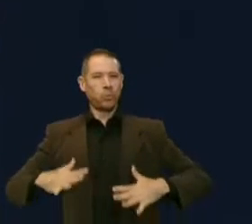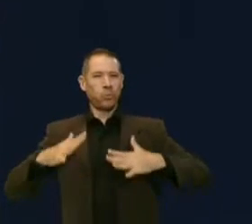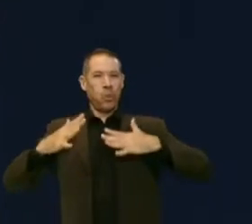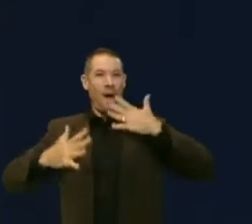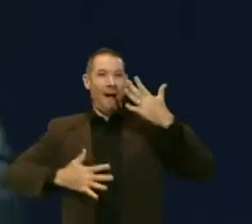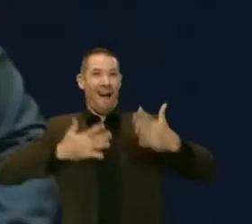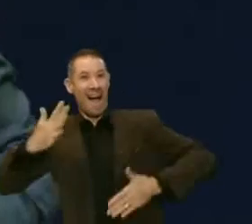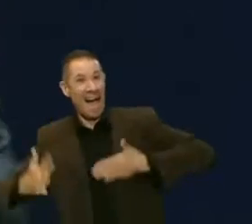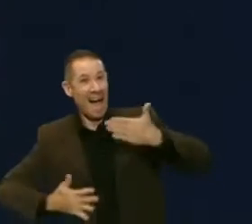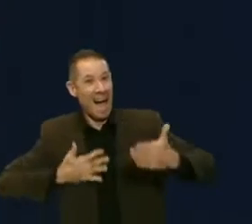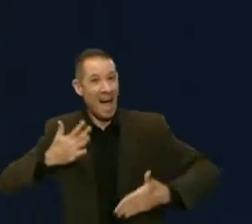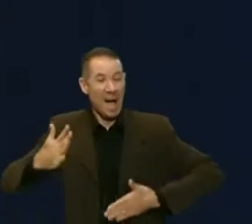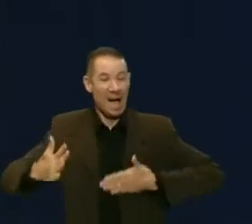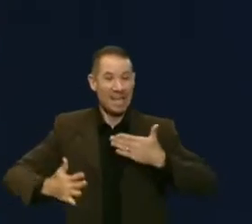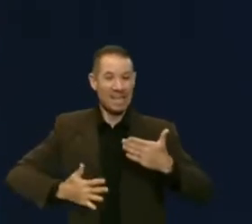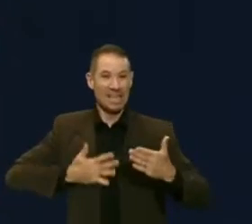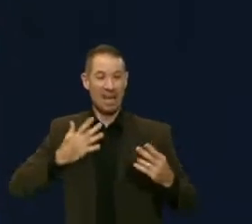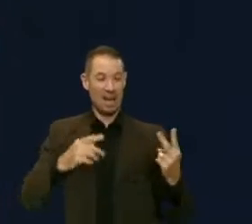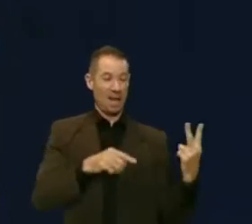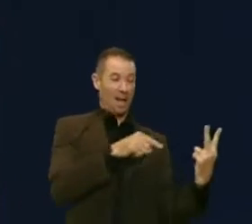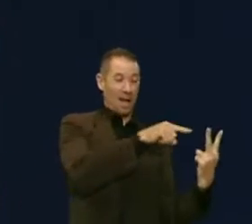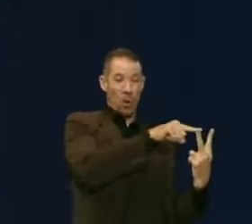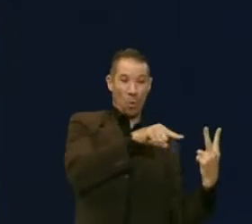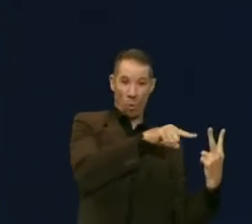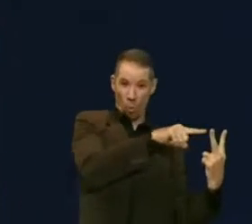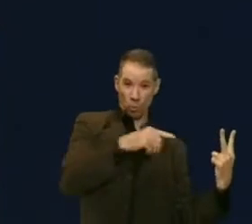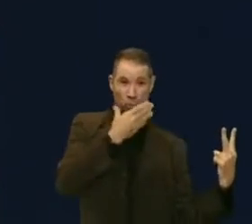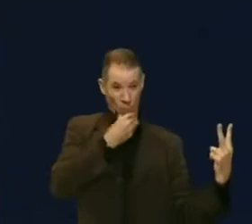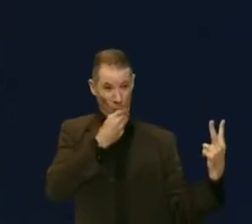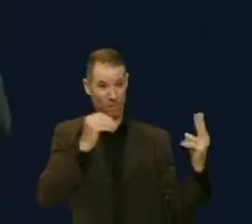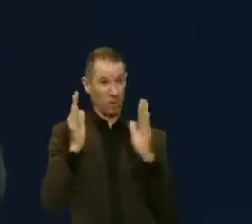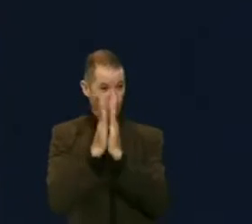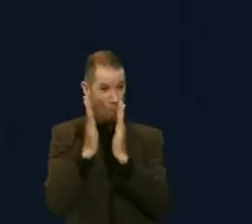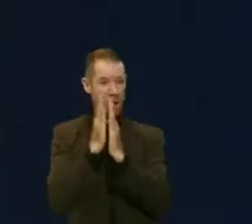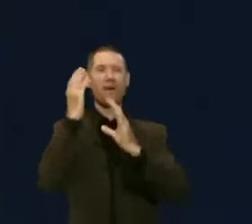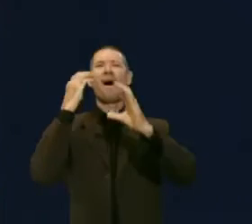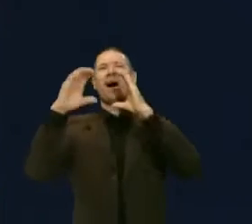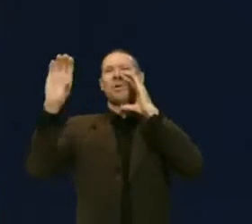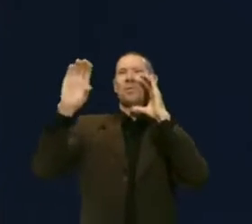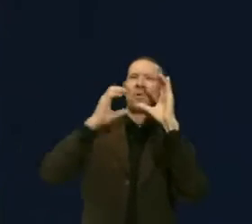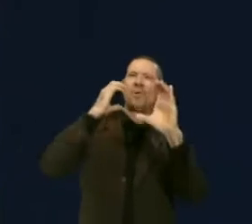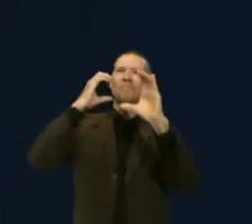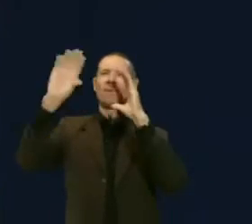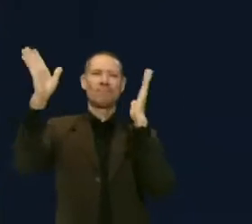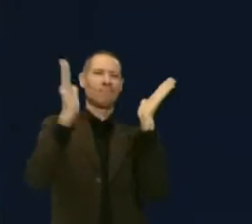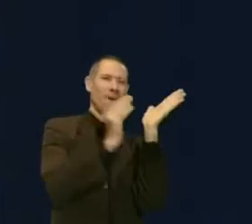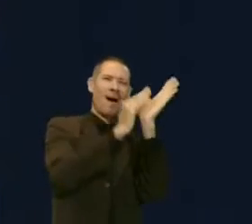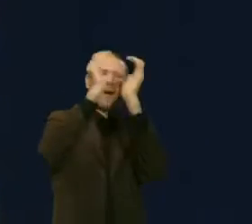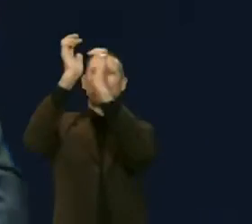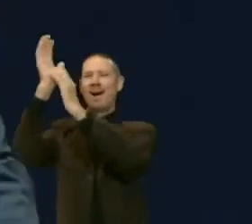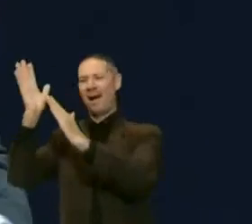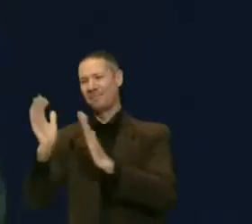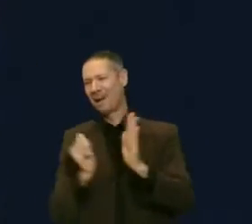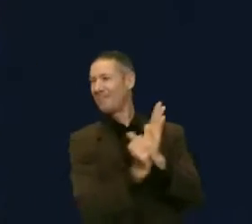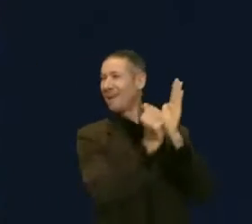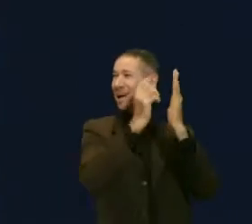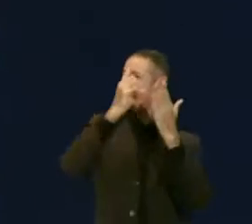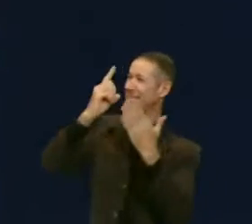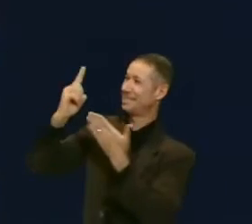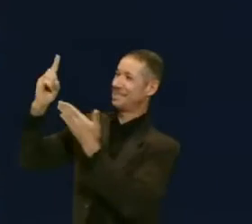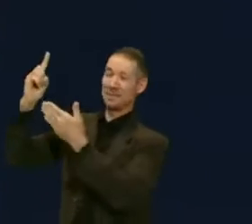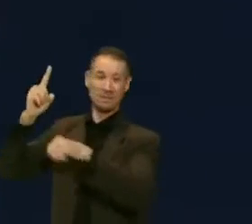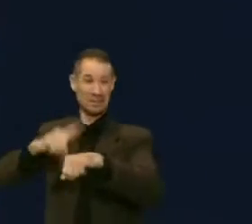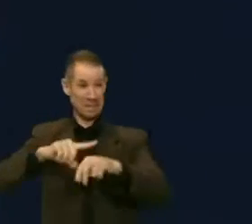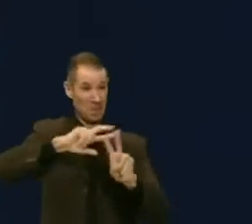E o texto vai dizer que eles oravam e cantavam louvores a Deus. E eu